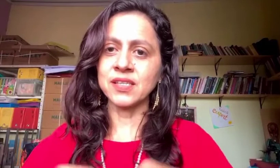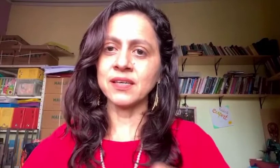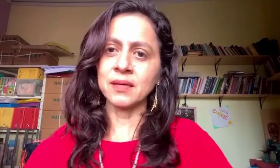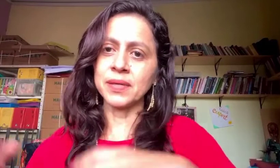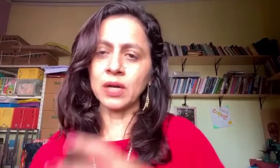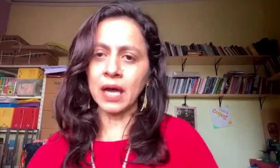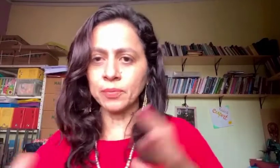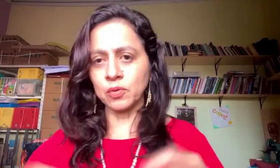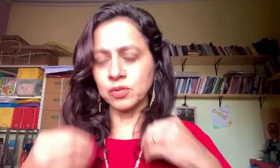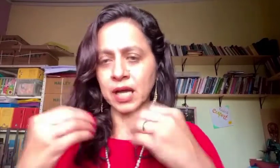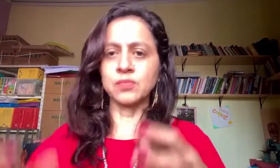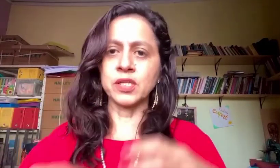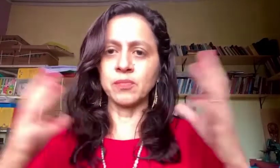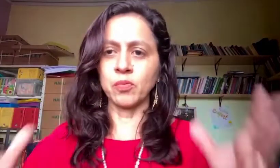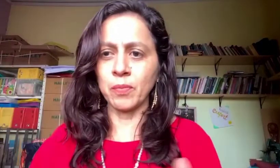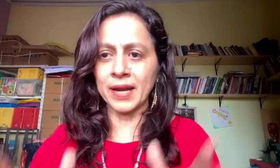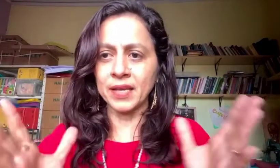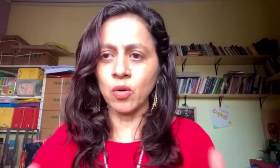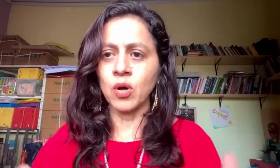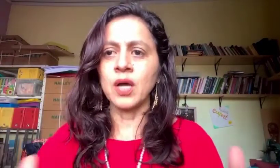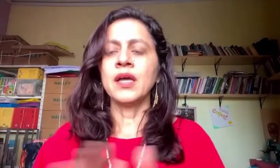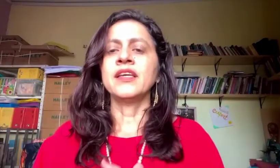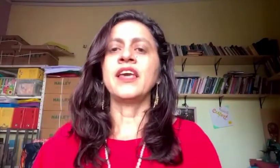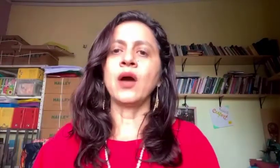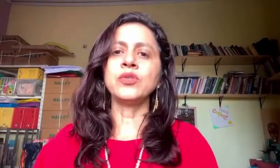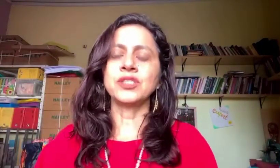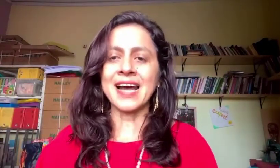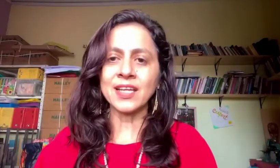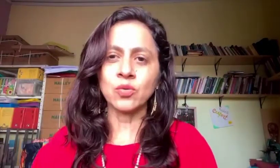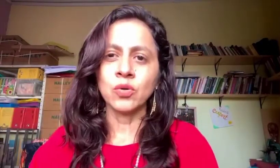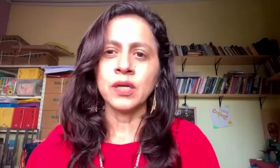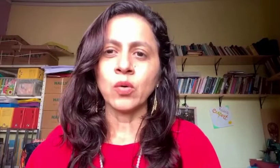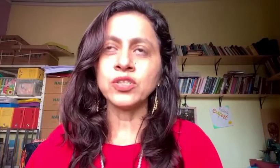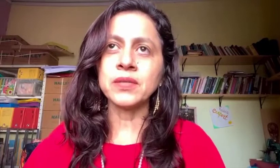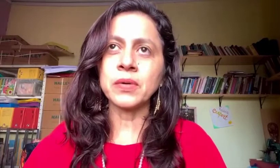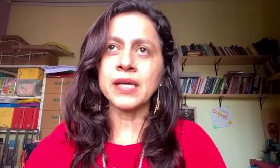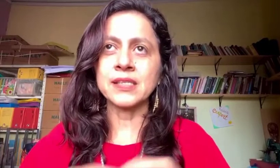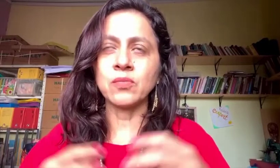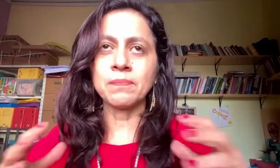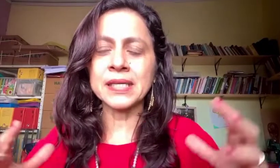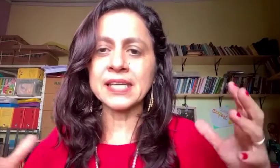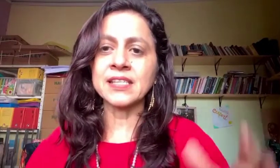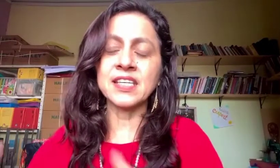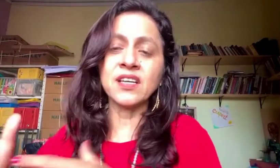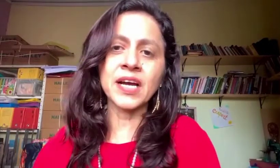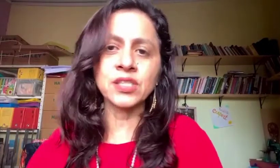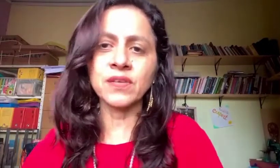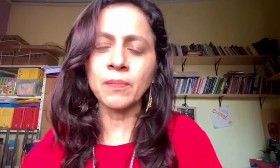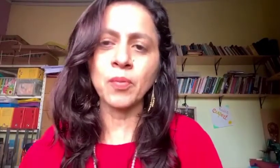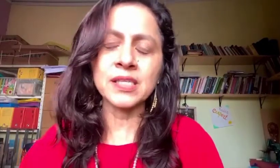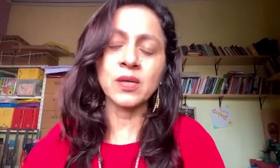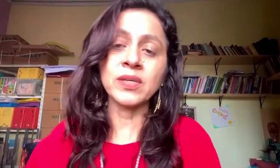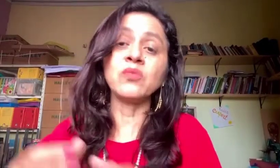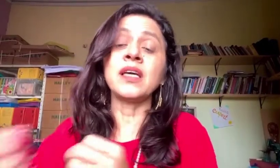gente tem que também olhar para o nosso caso, por exemplo, para o Maranhão, que é um estado onde, assim, uma parcela significativa